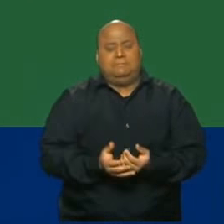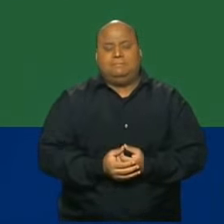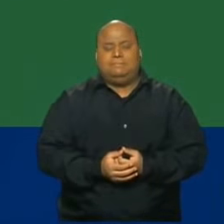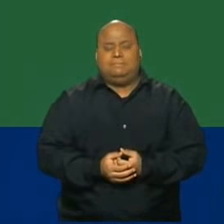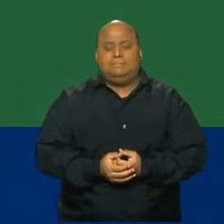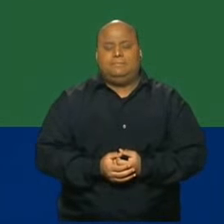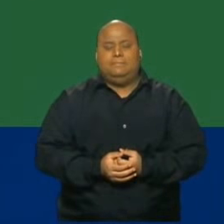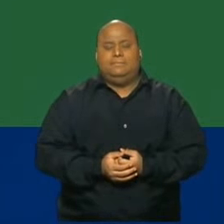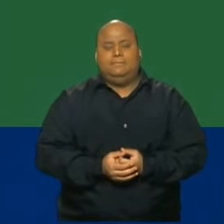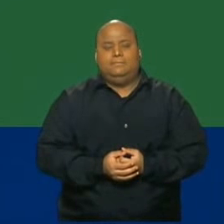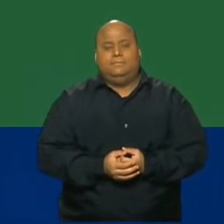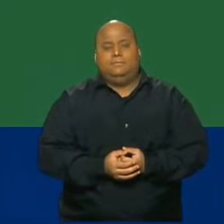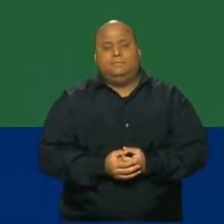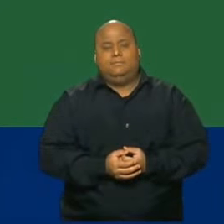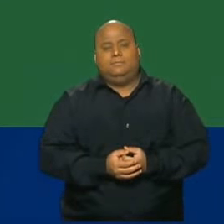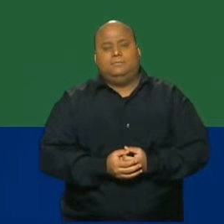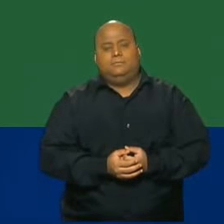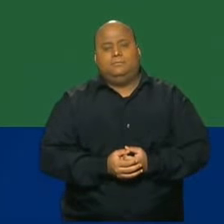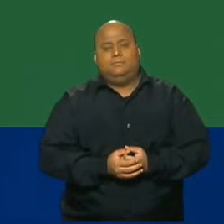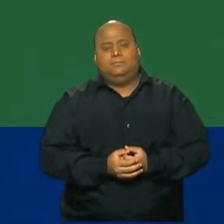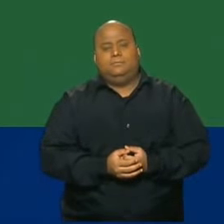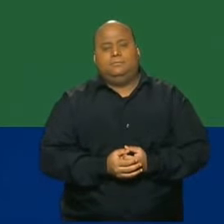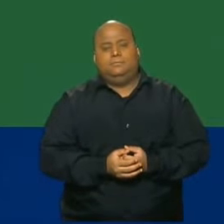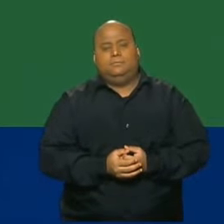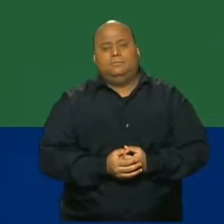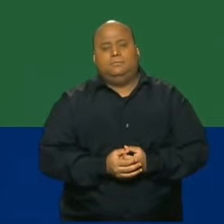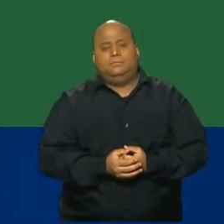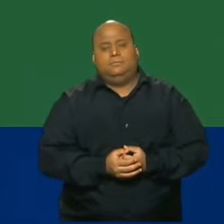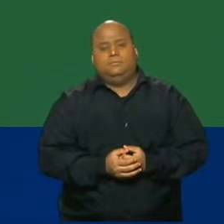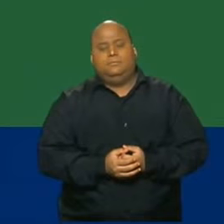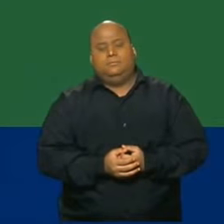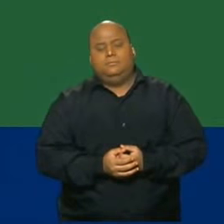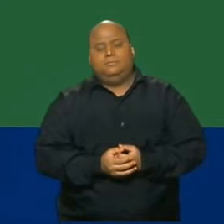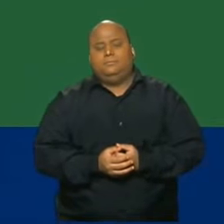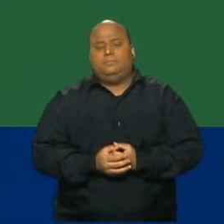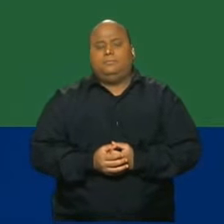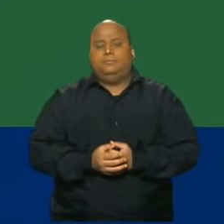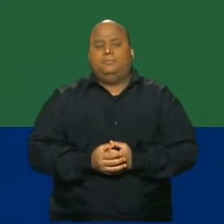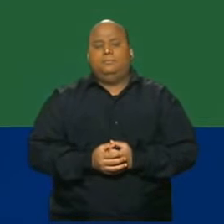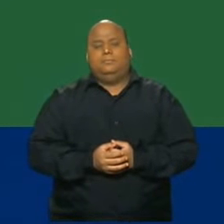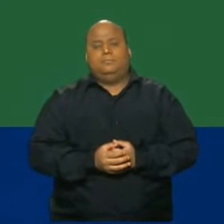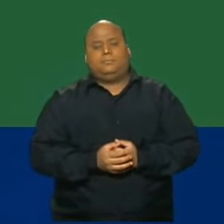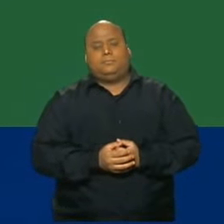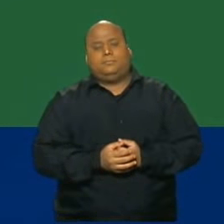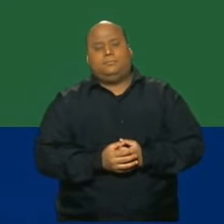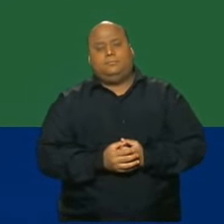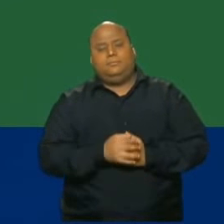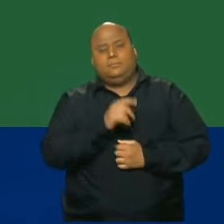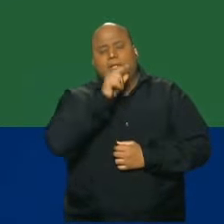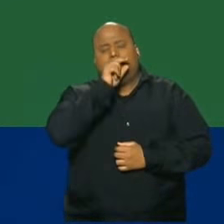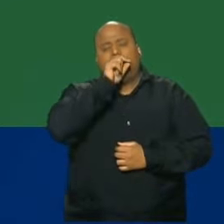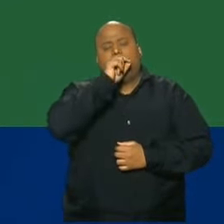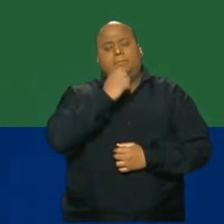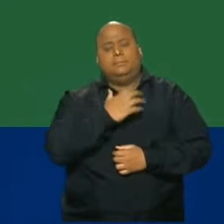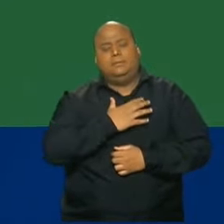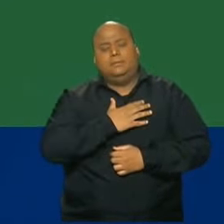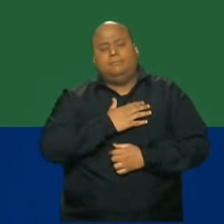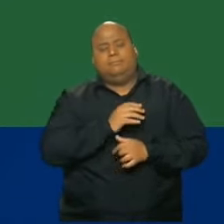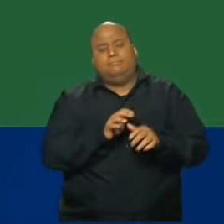Deixou, enfim, seu Buriti. Voou